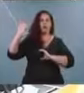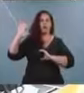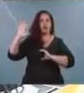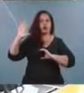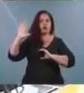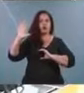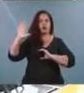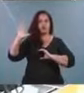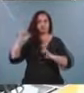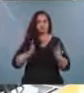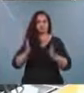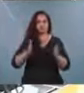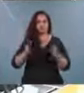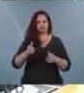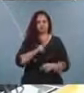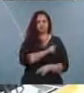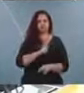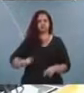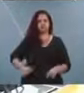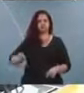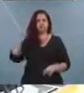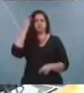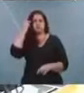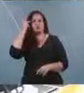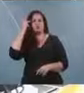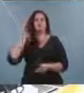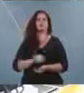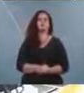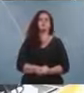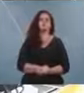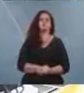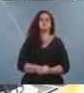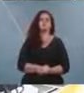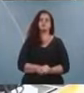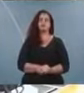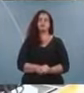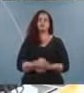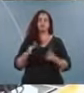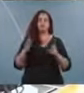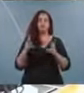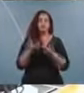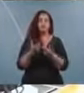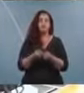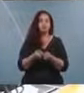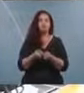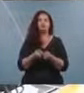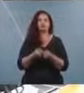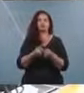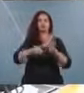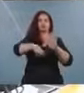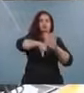de governador do estado de São Paulo. Por todas essas ações do crime organizado no Brasil,